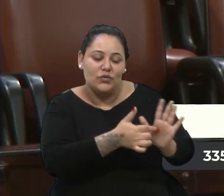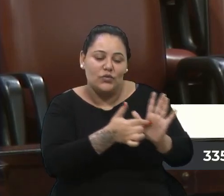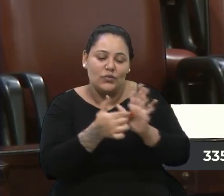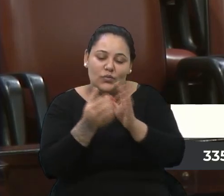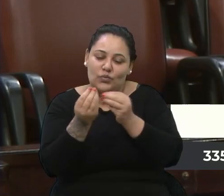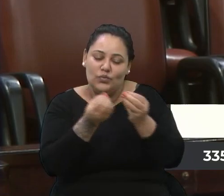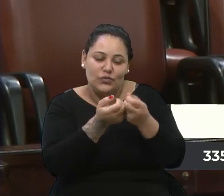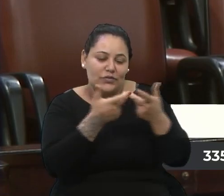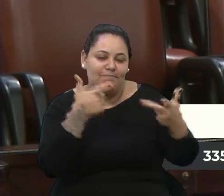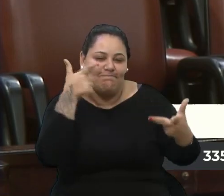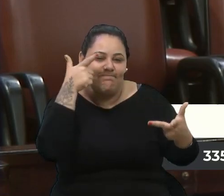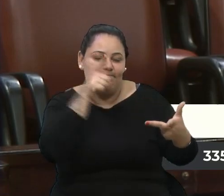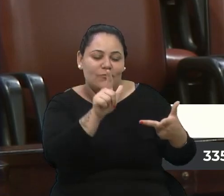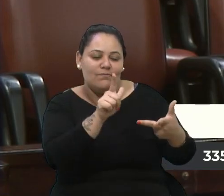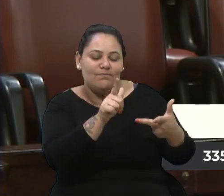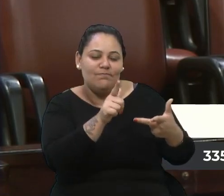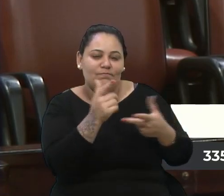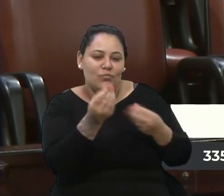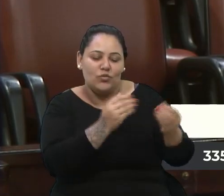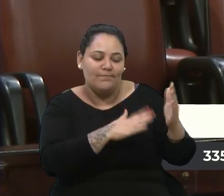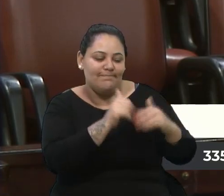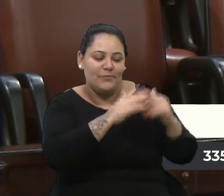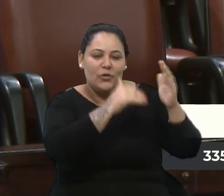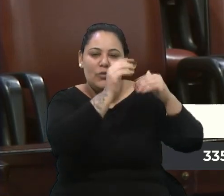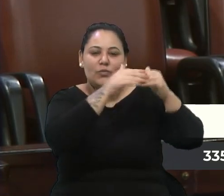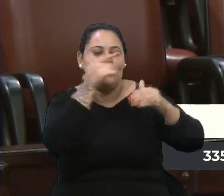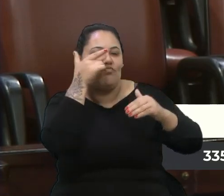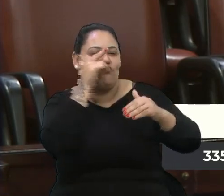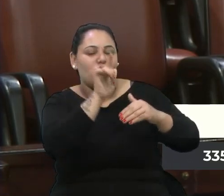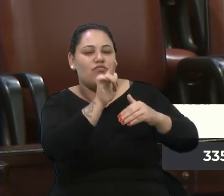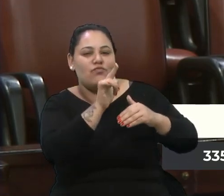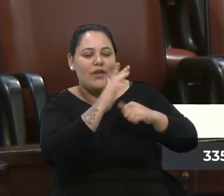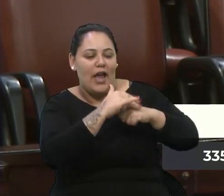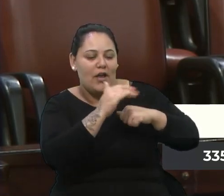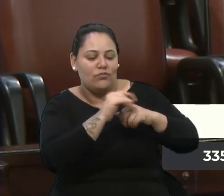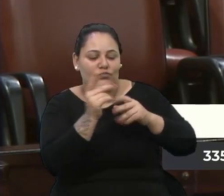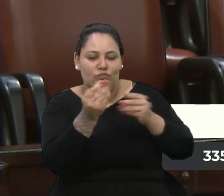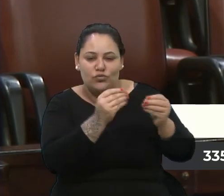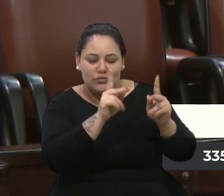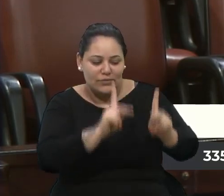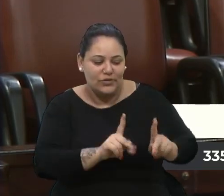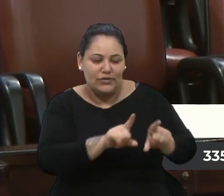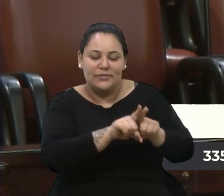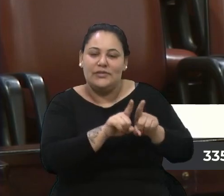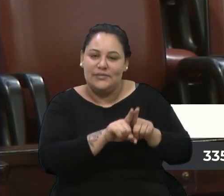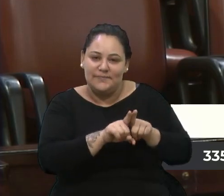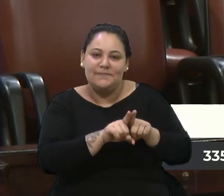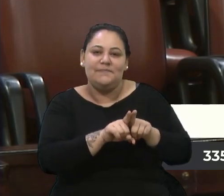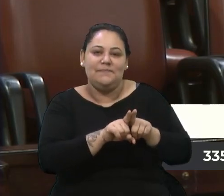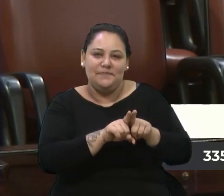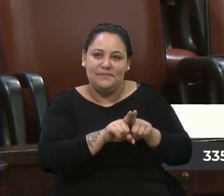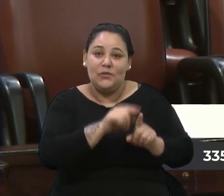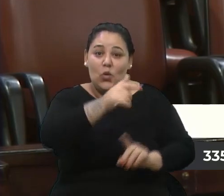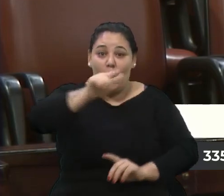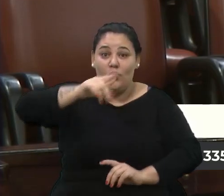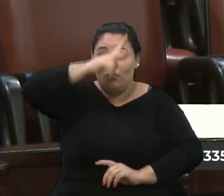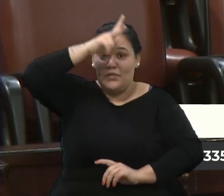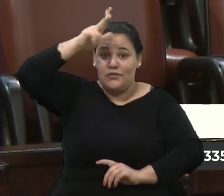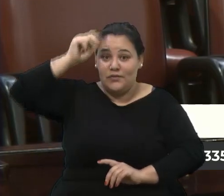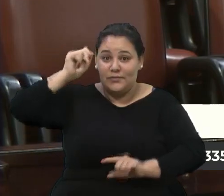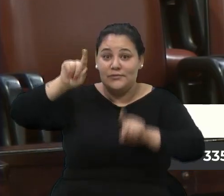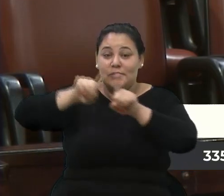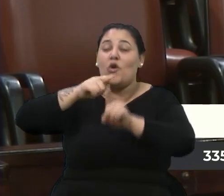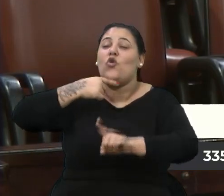muitas obras, Caxias do Sul conquistou muita gente, conquistou muitos outros prefeitos de outra cidade